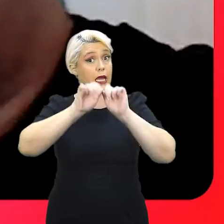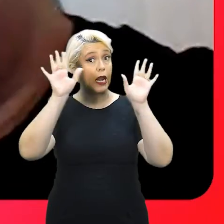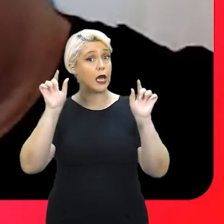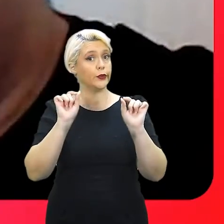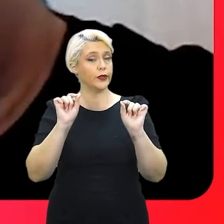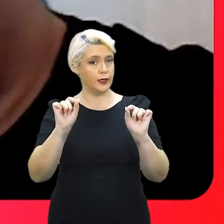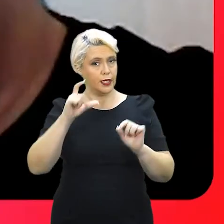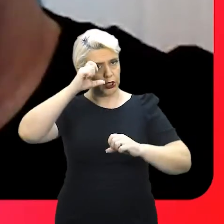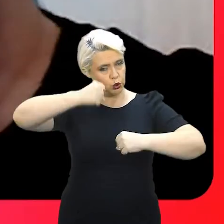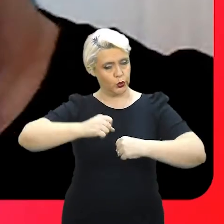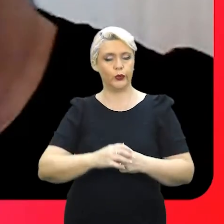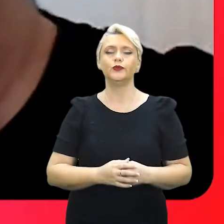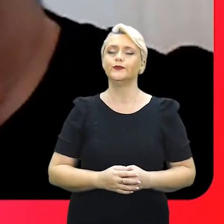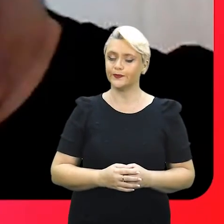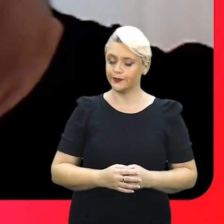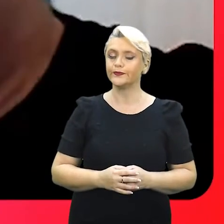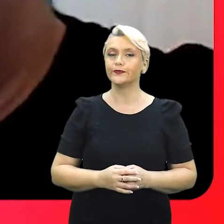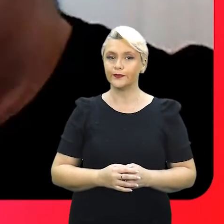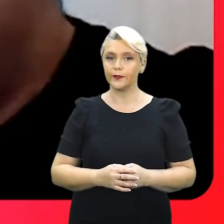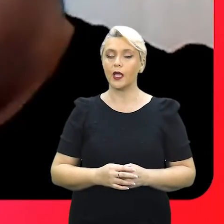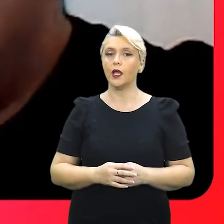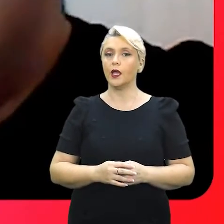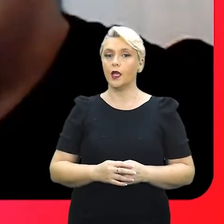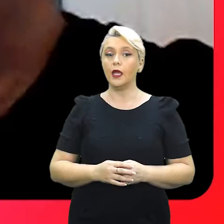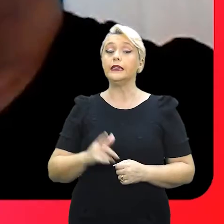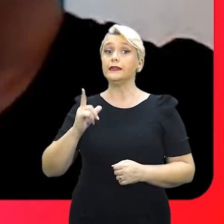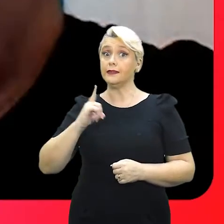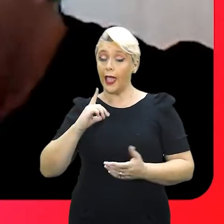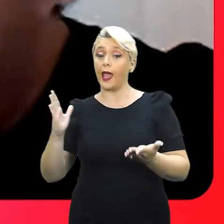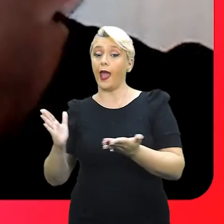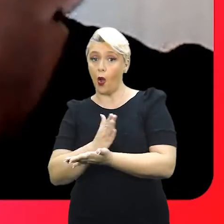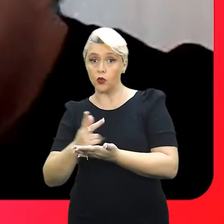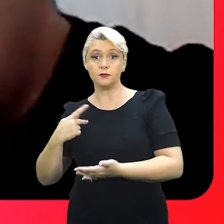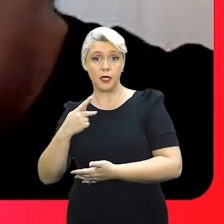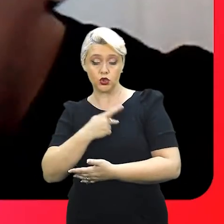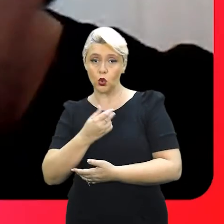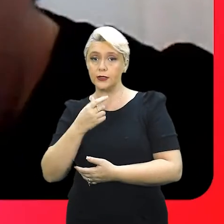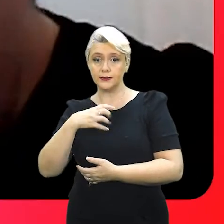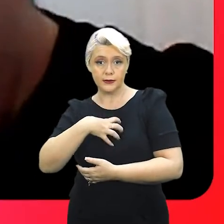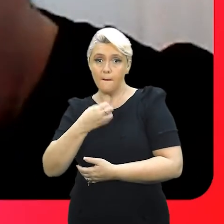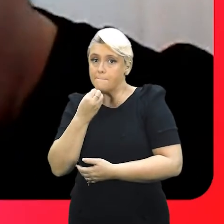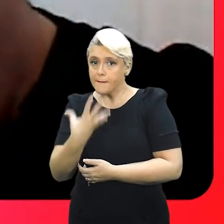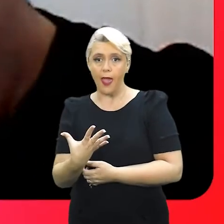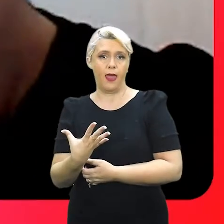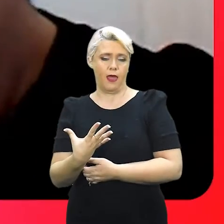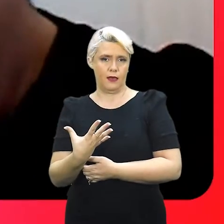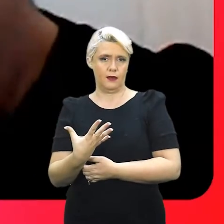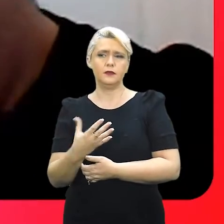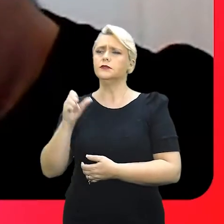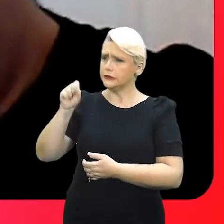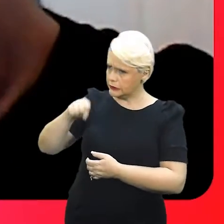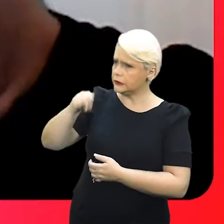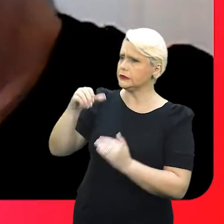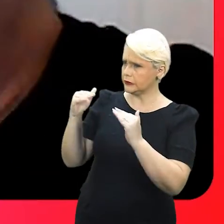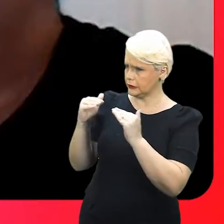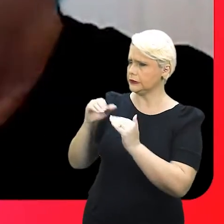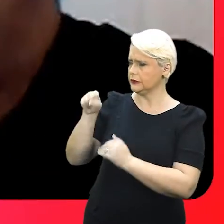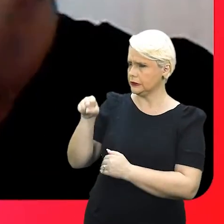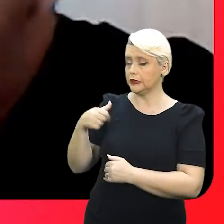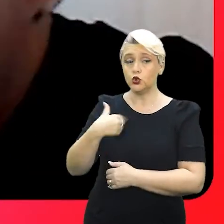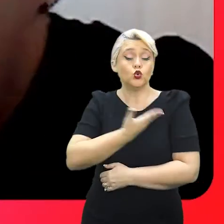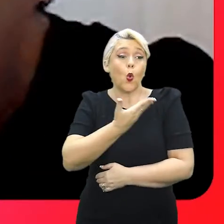claro, Antônio José, que existem pastores do bem. Sim. Eu